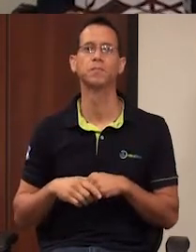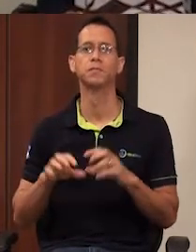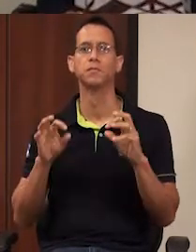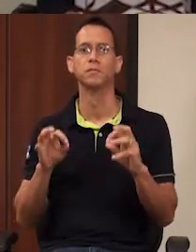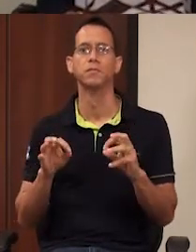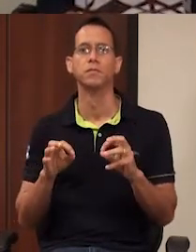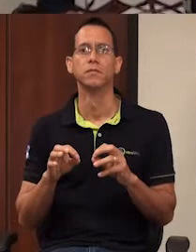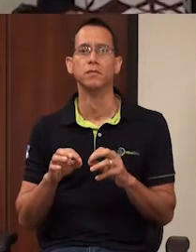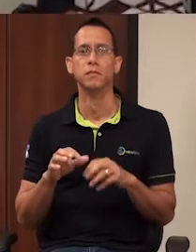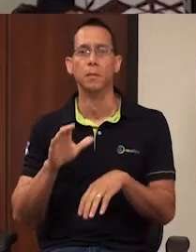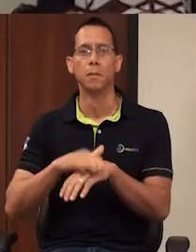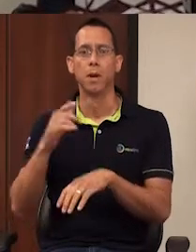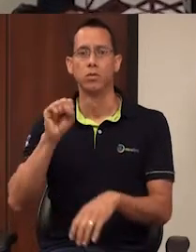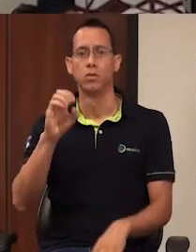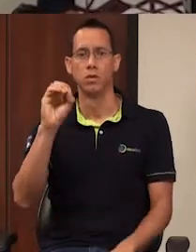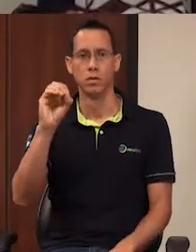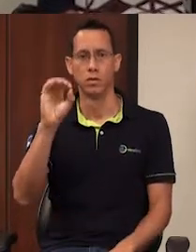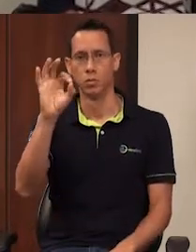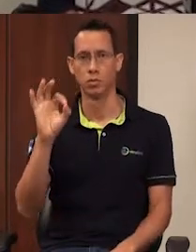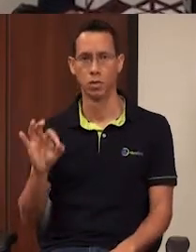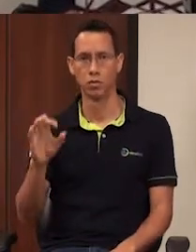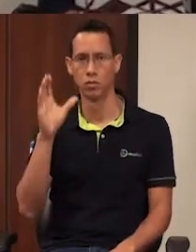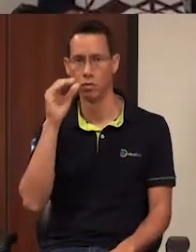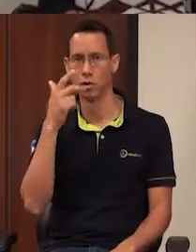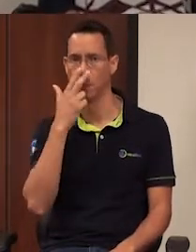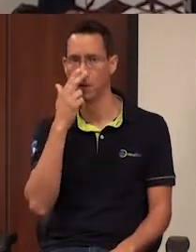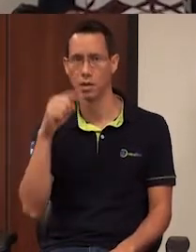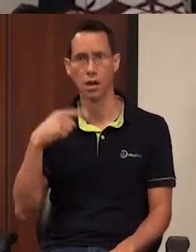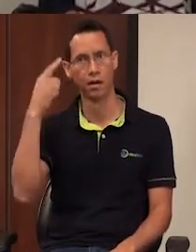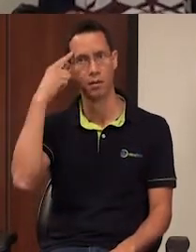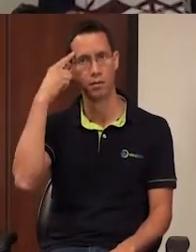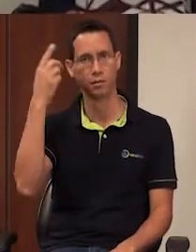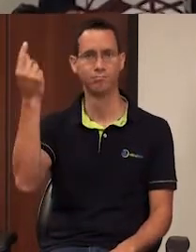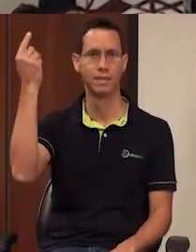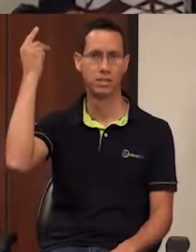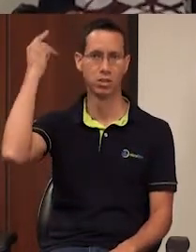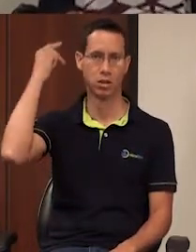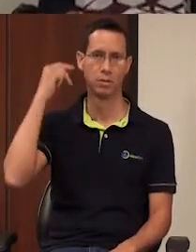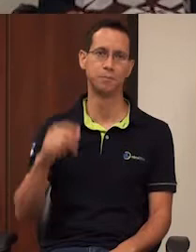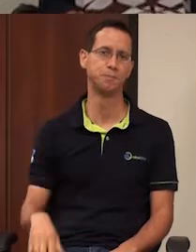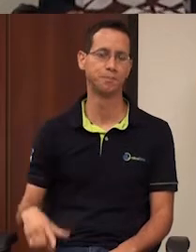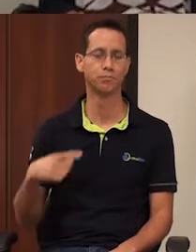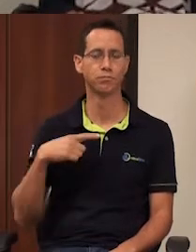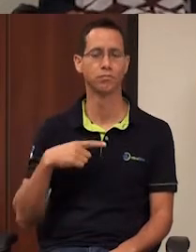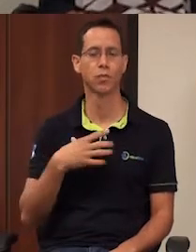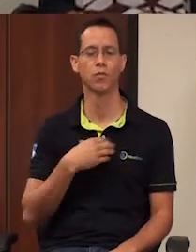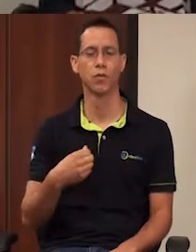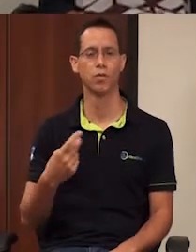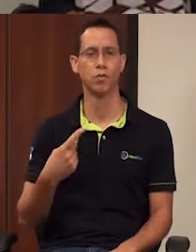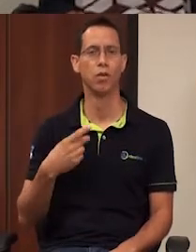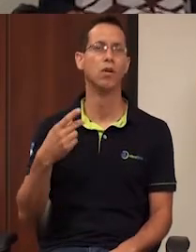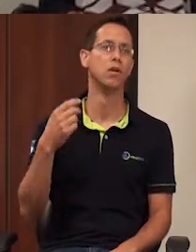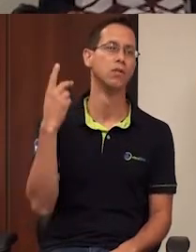que mais de 80% é porque o funcionário ainda está naquela ideia antiga, né? Eu tenho um filho de 14